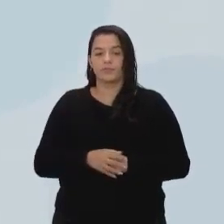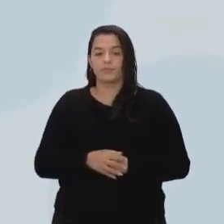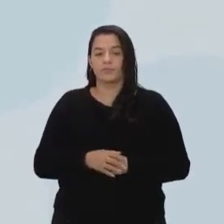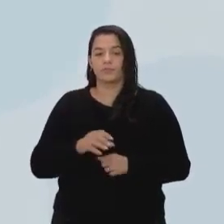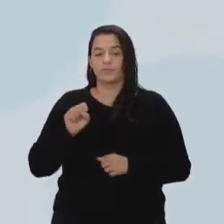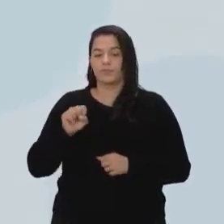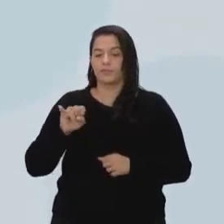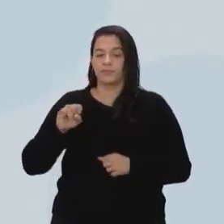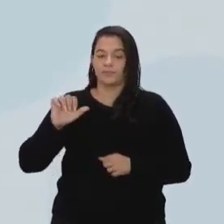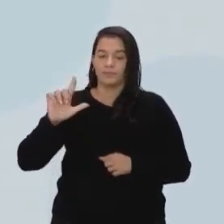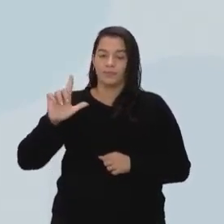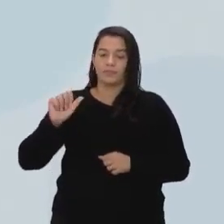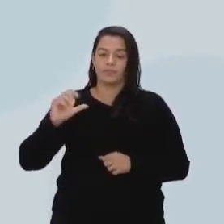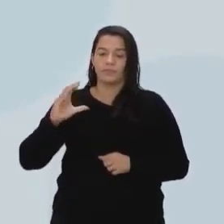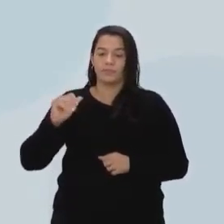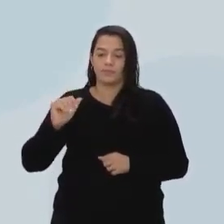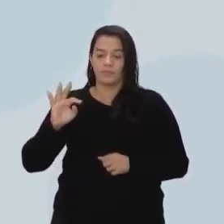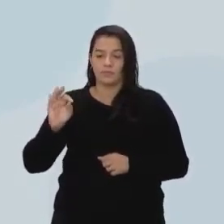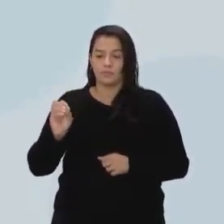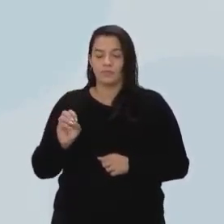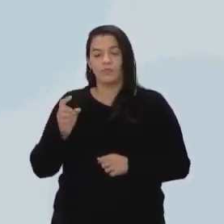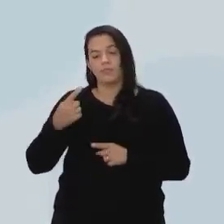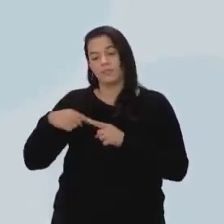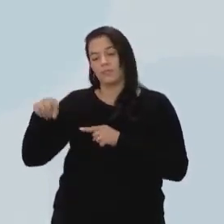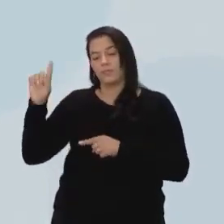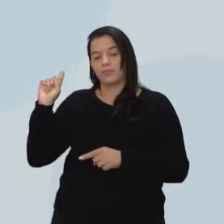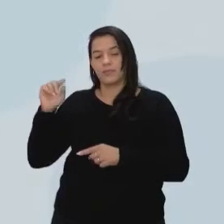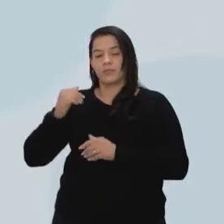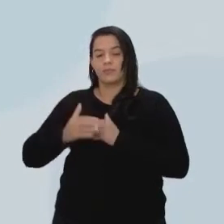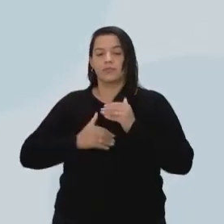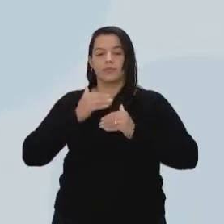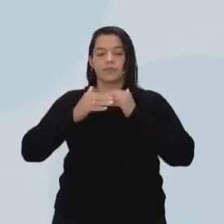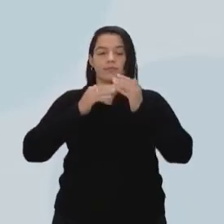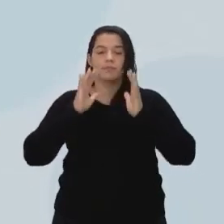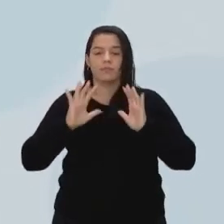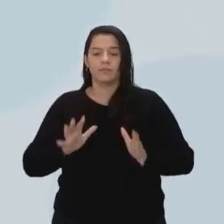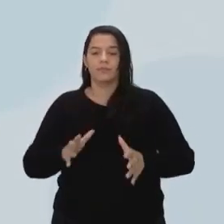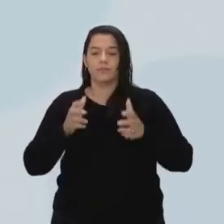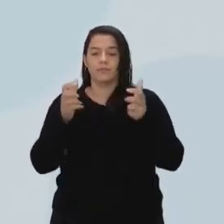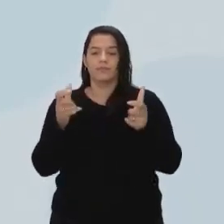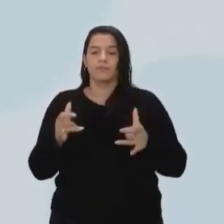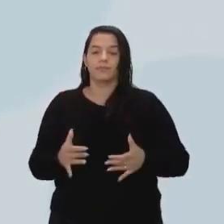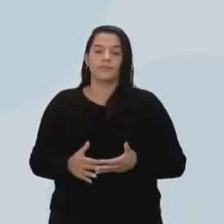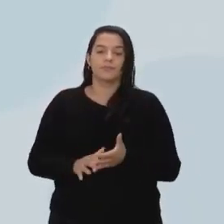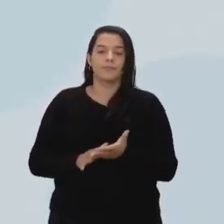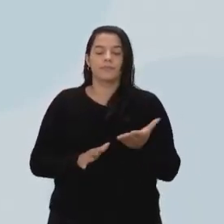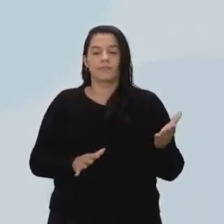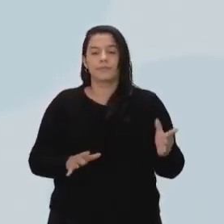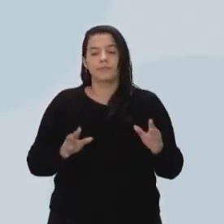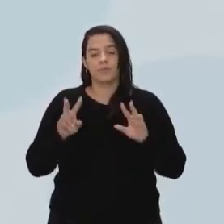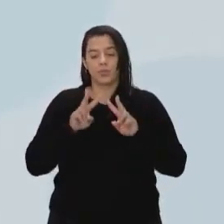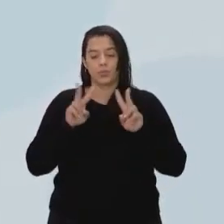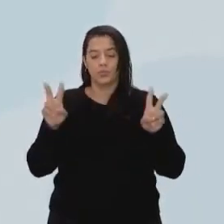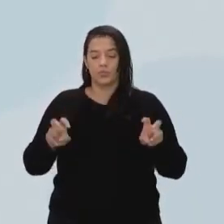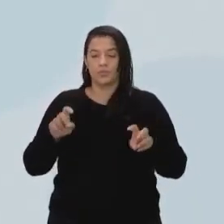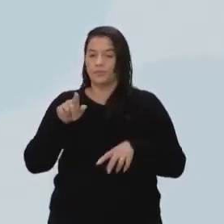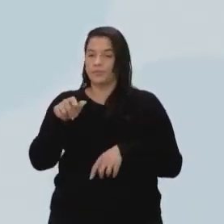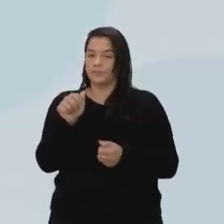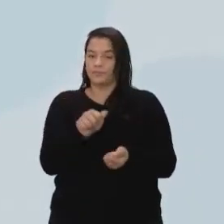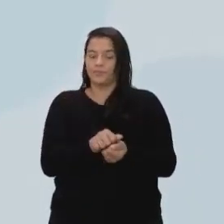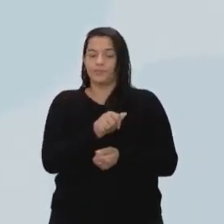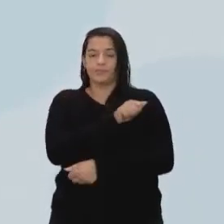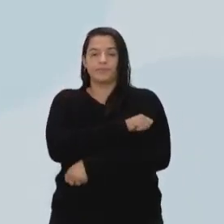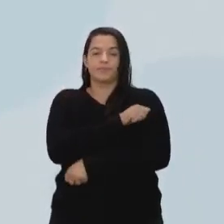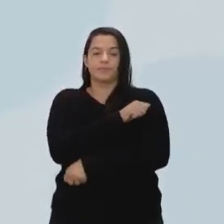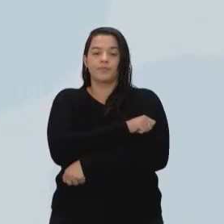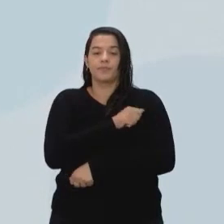certo, que a gente já abordou numa aula anterior, aí, na aula do desenvolvimento. Já foi abordado aí, professor, esse tema aqui com os estudantes. E